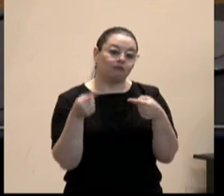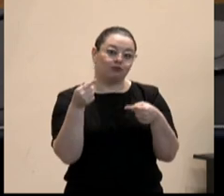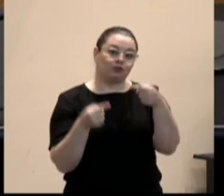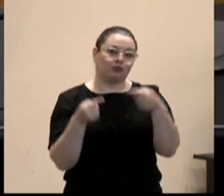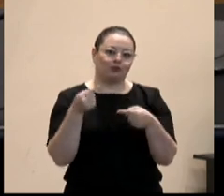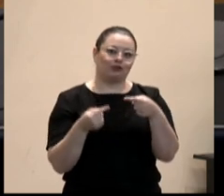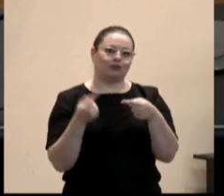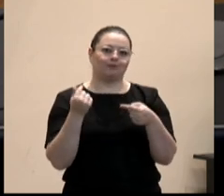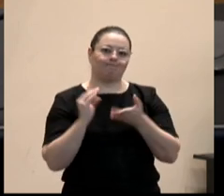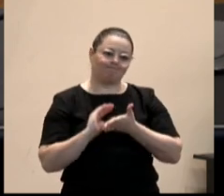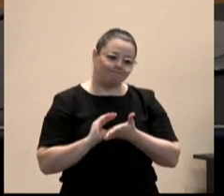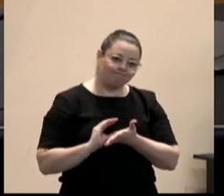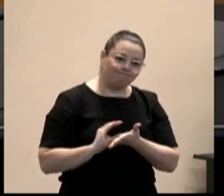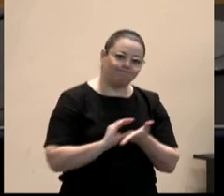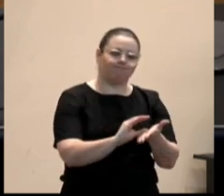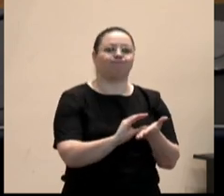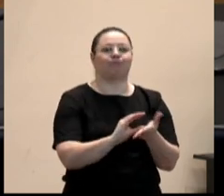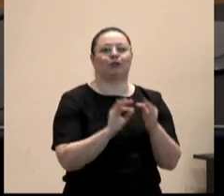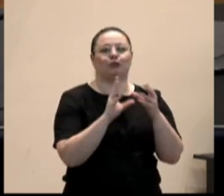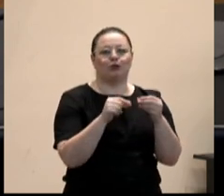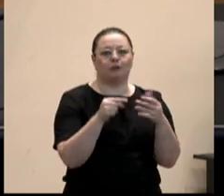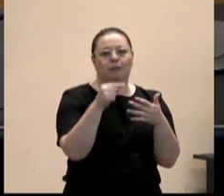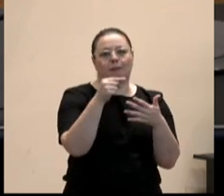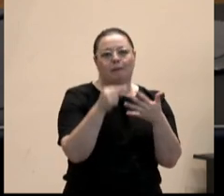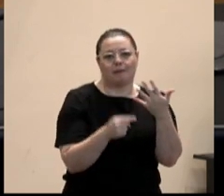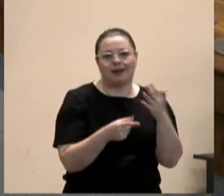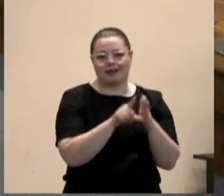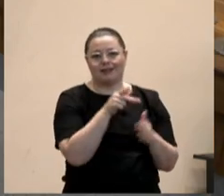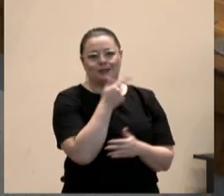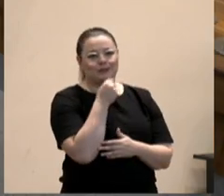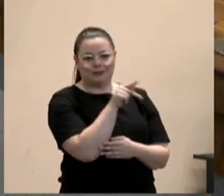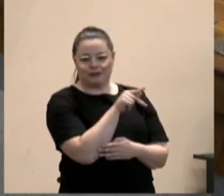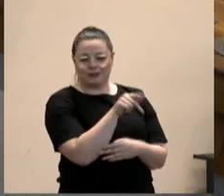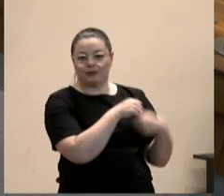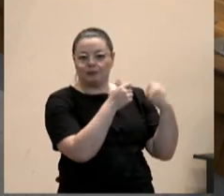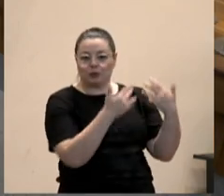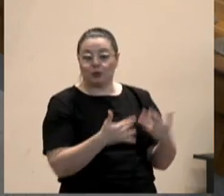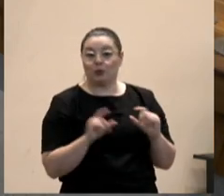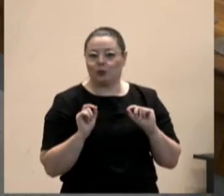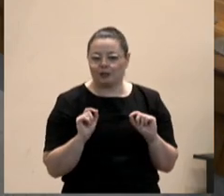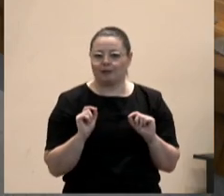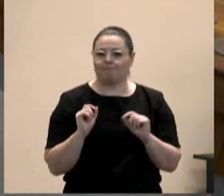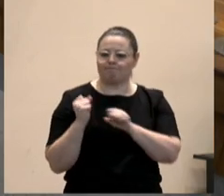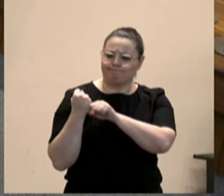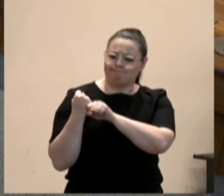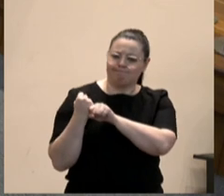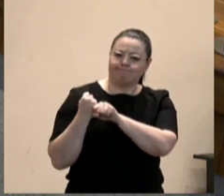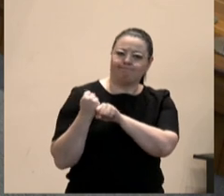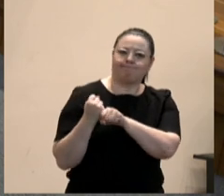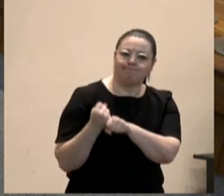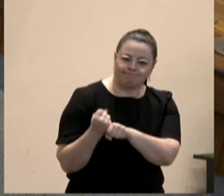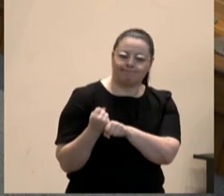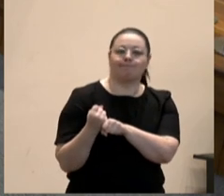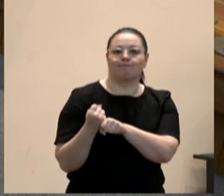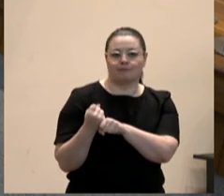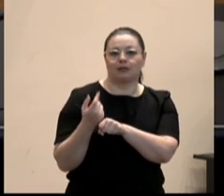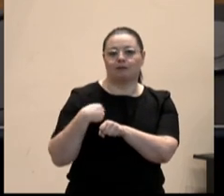além de todas as questões que o professor colocou muito bem, é que, nos últimos anos, a gente precisa encarar um outro debate.